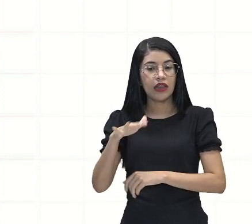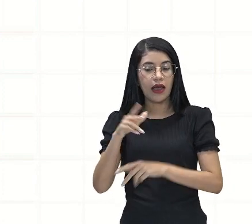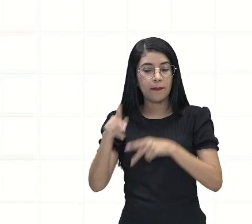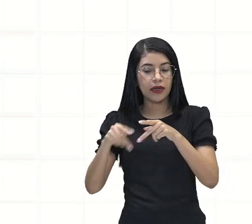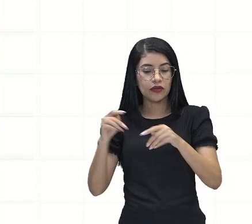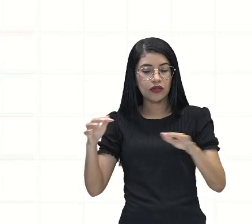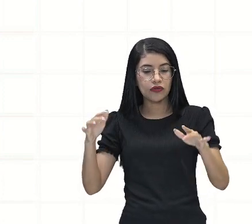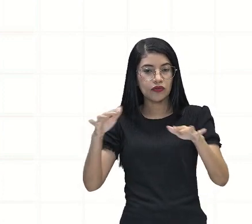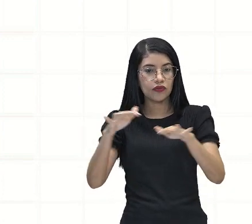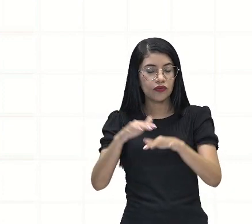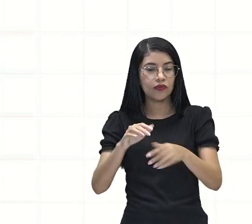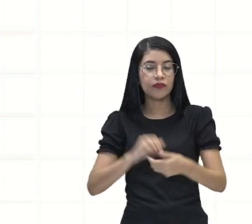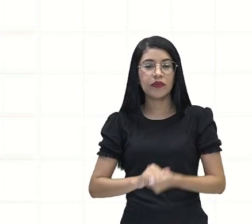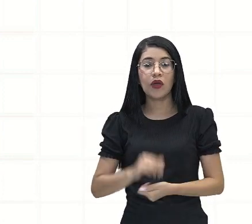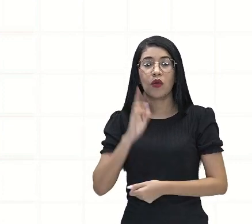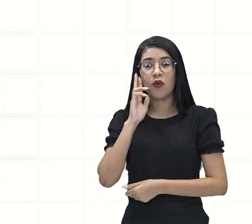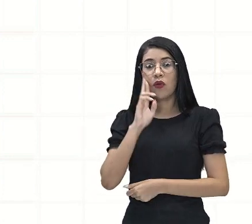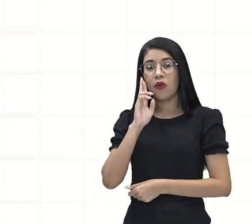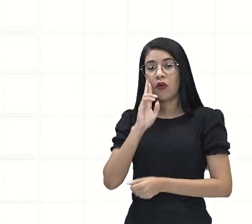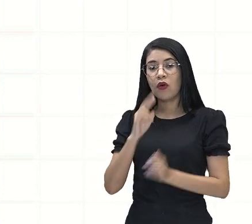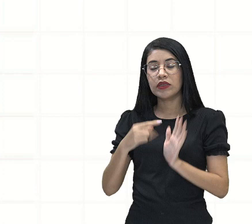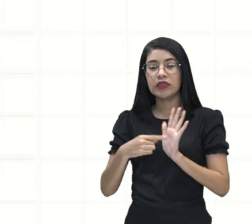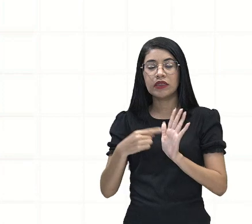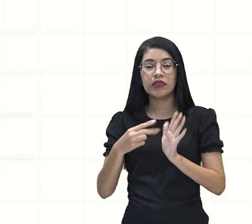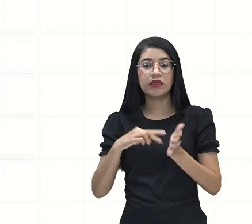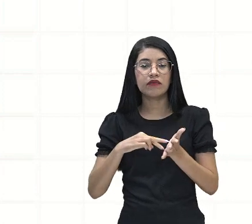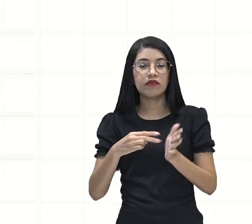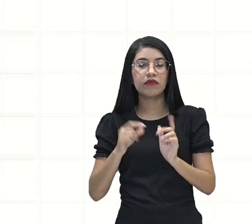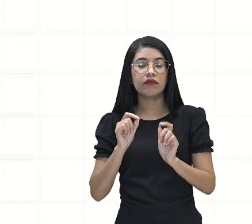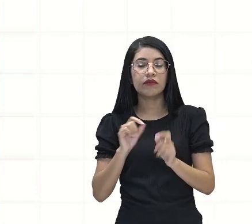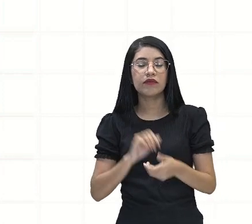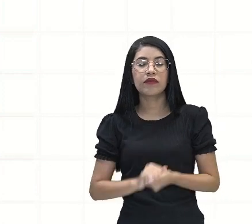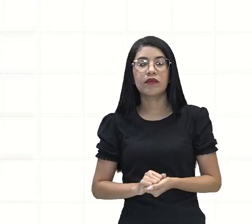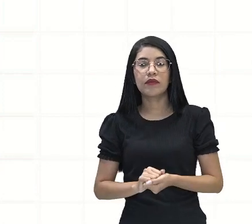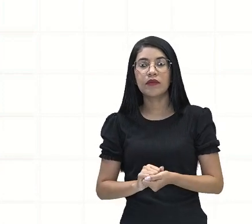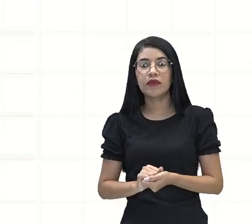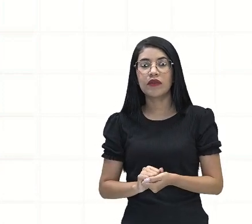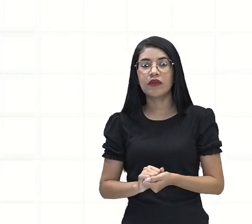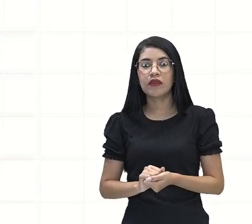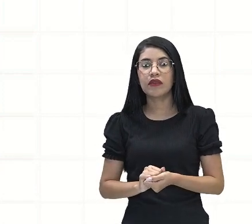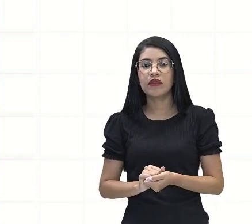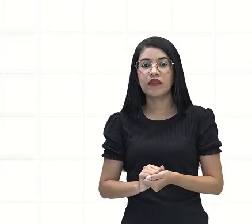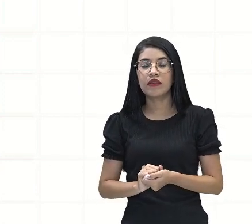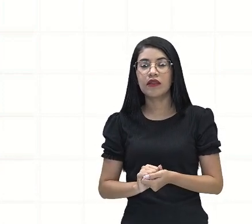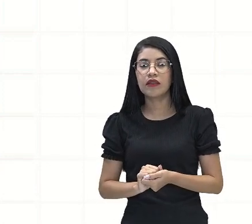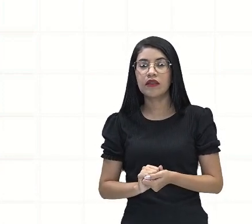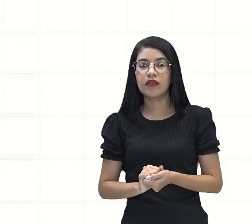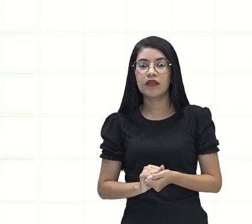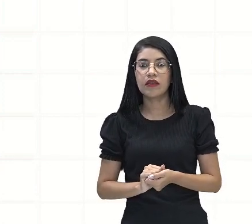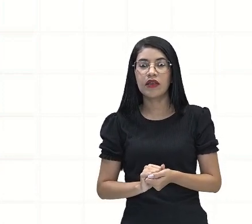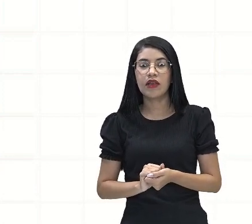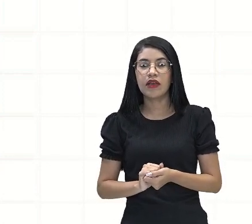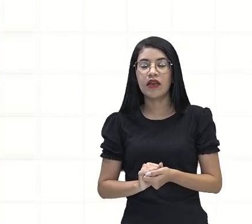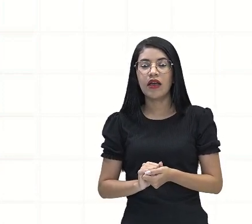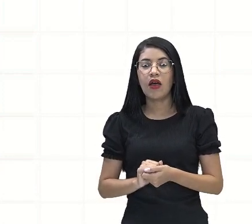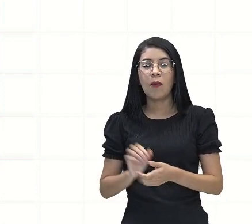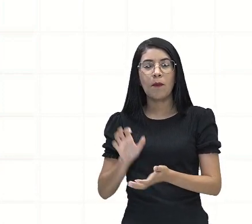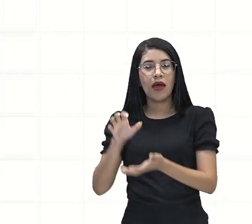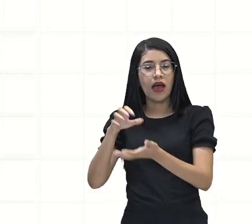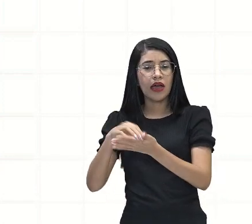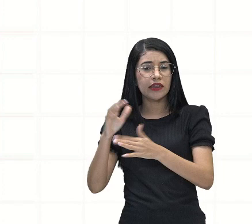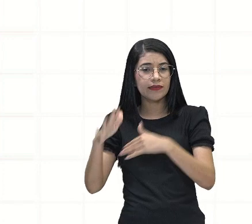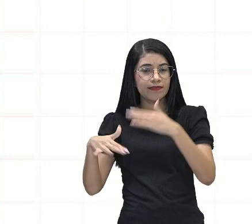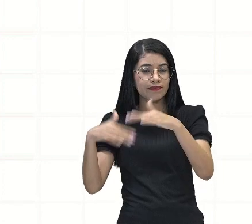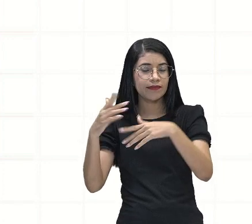rosa ele já vai indicar aqui eh as a região administrativa integrada de desenvolvimento